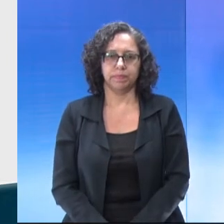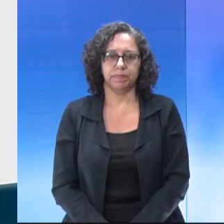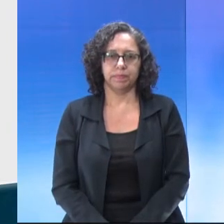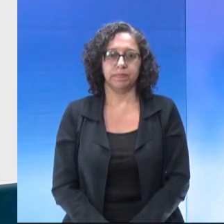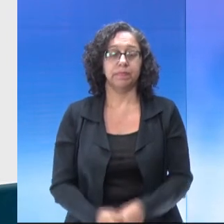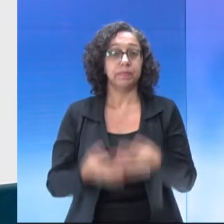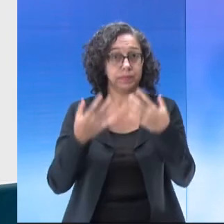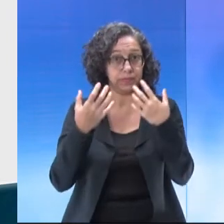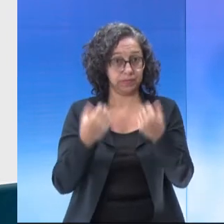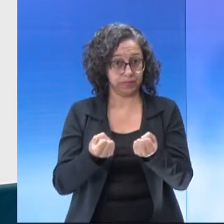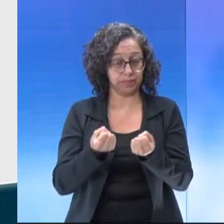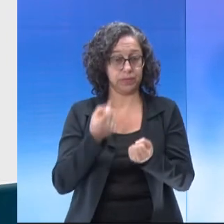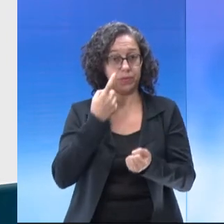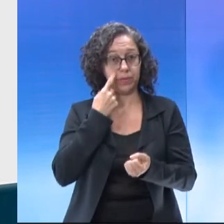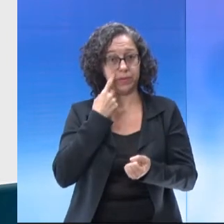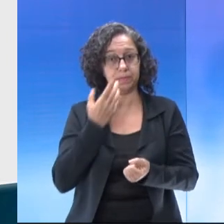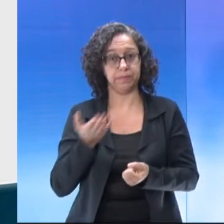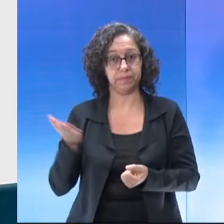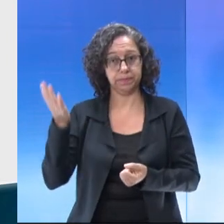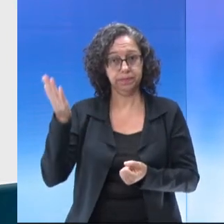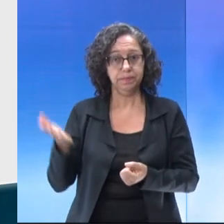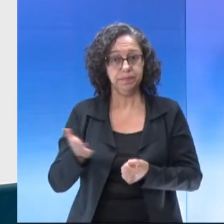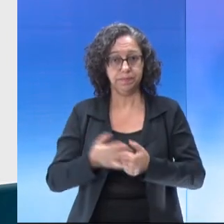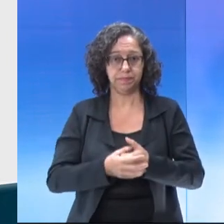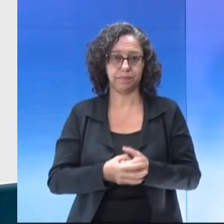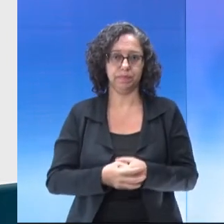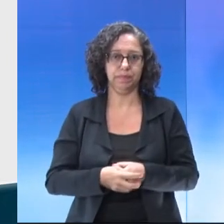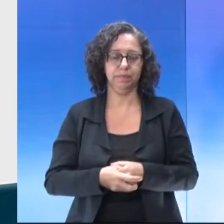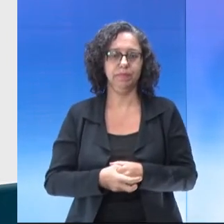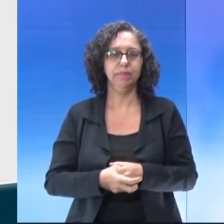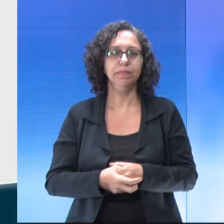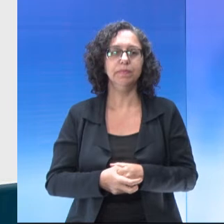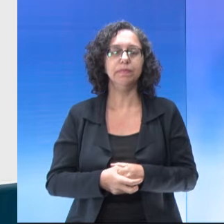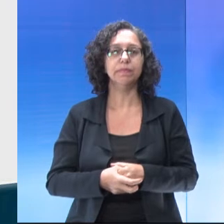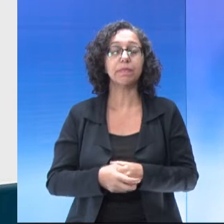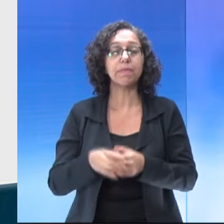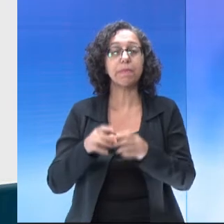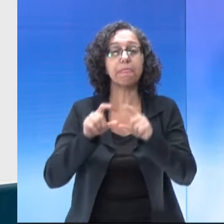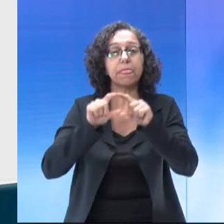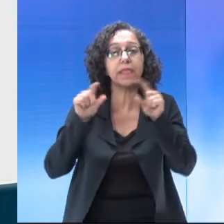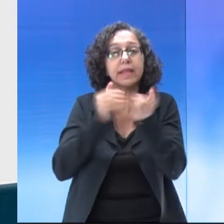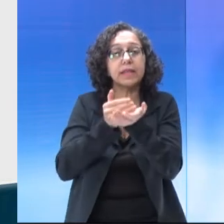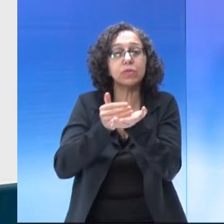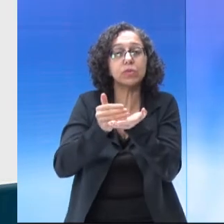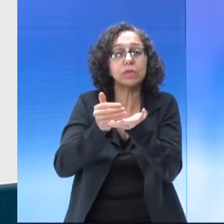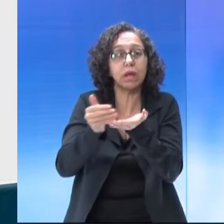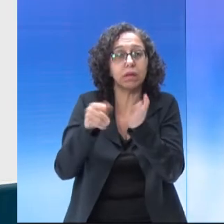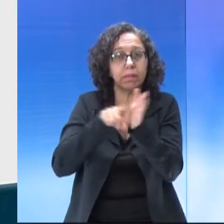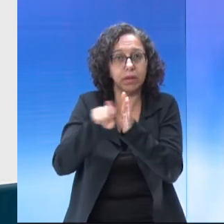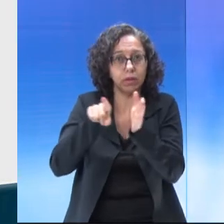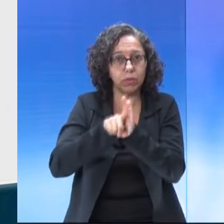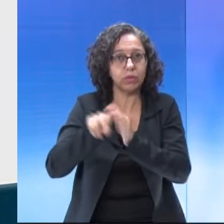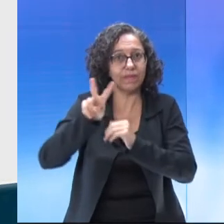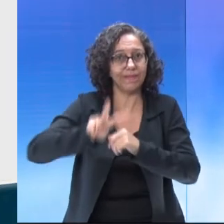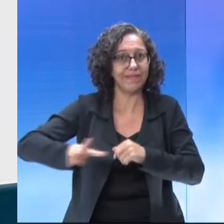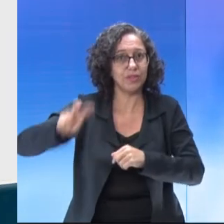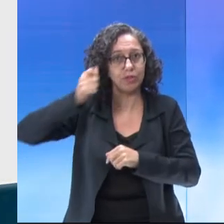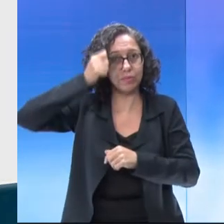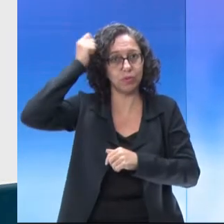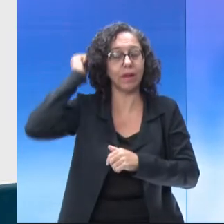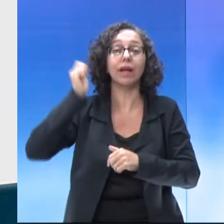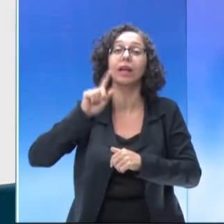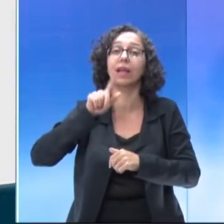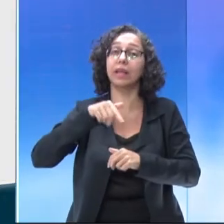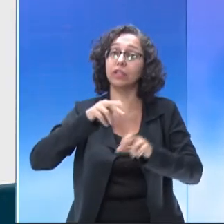Vamos, então, para o enunciado. O enunciado, como vocês já observaram dos vestibulares, eles são diferentes. Eu torno